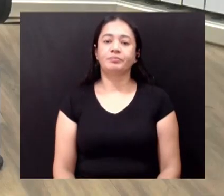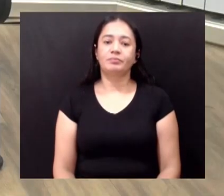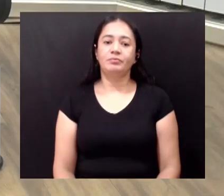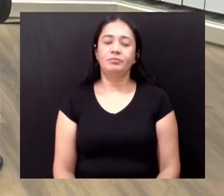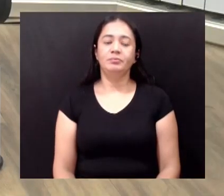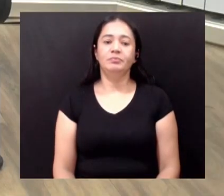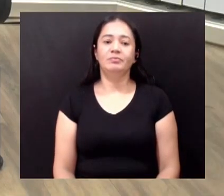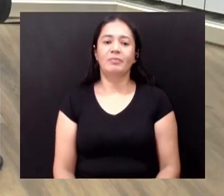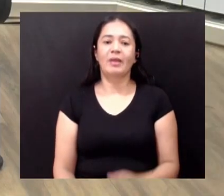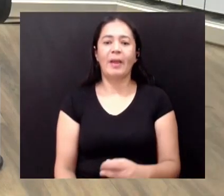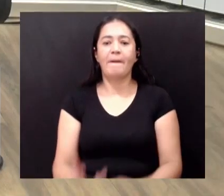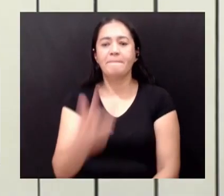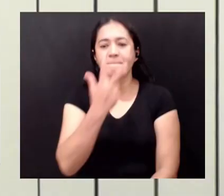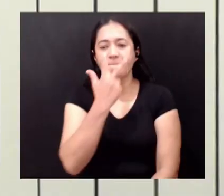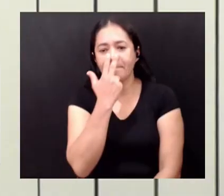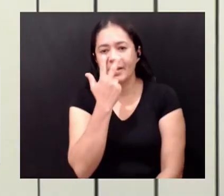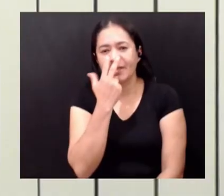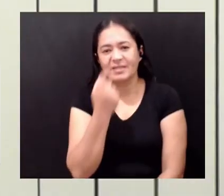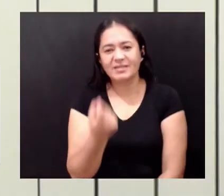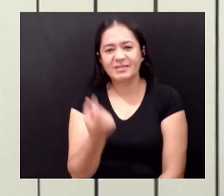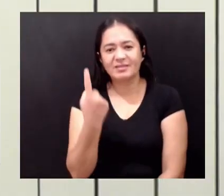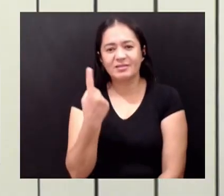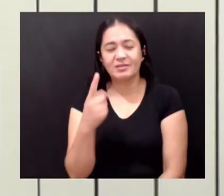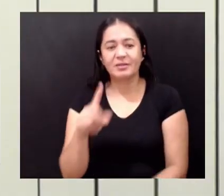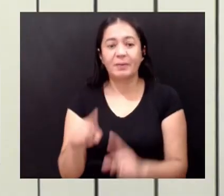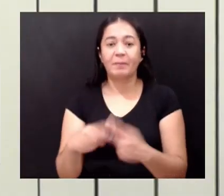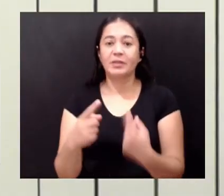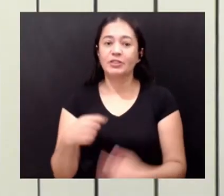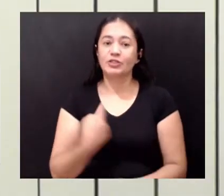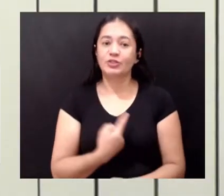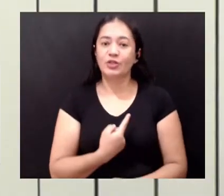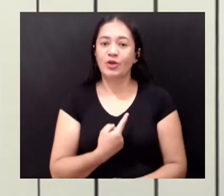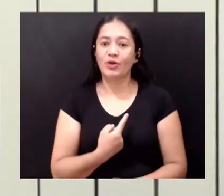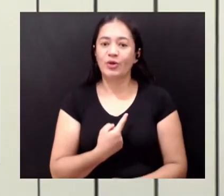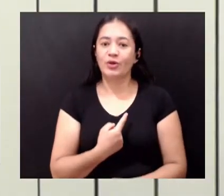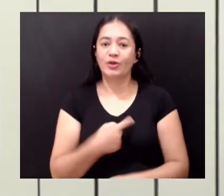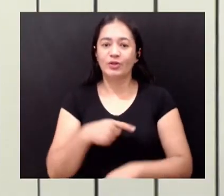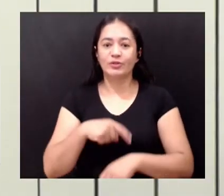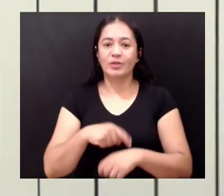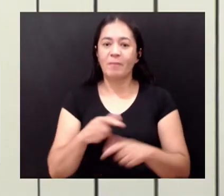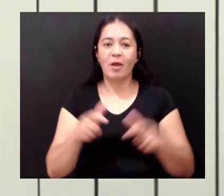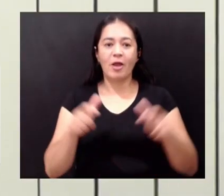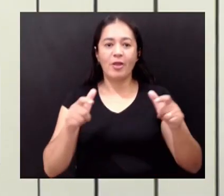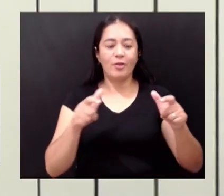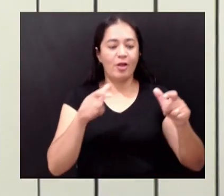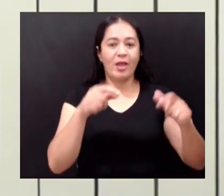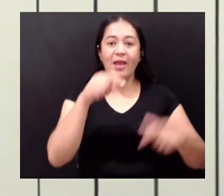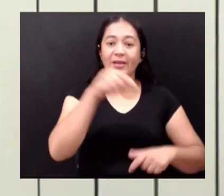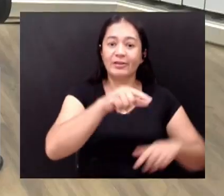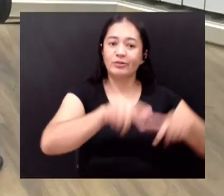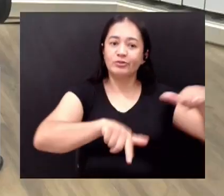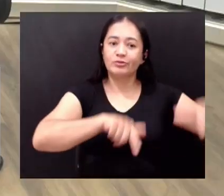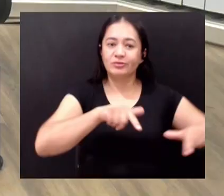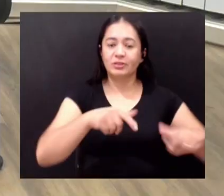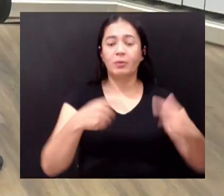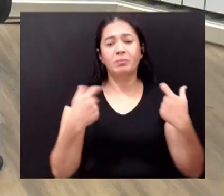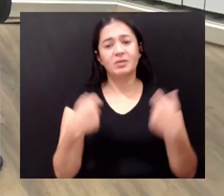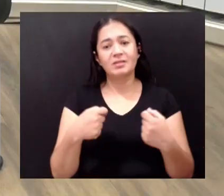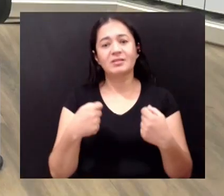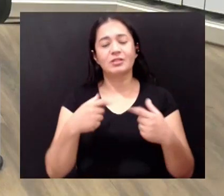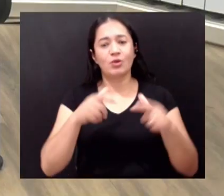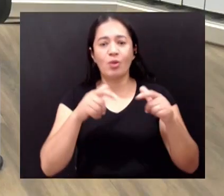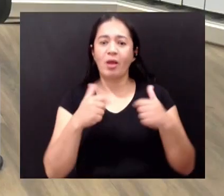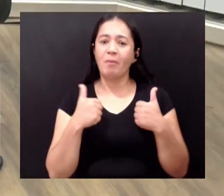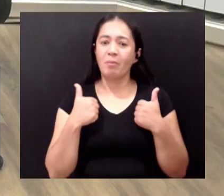mas a gente passa a maior parte do tempo do nosso dia no trabalho, então Exato. minimamente precisa ser agradável, né? Exato,